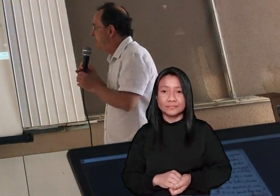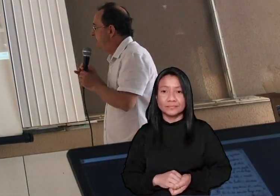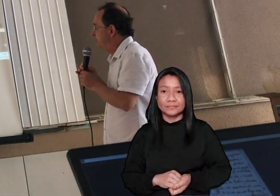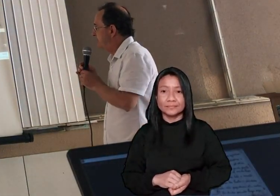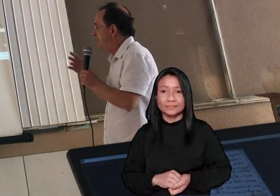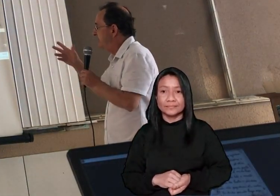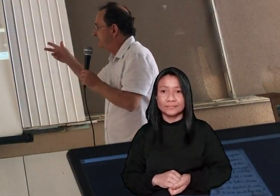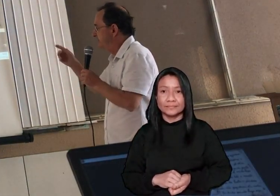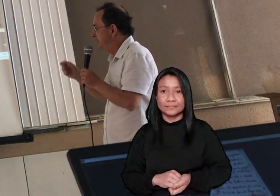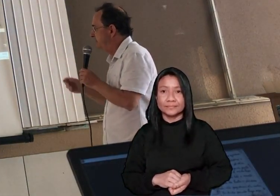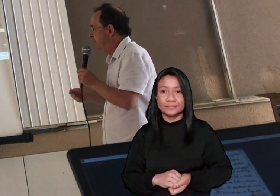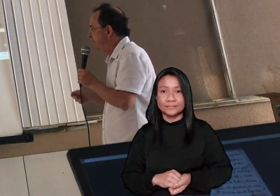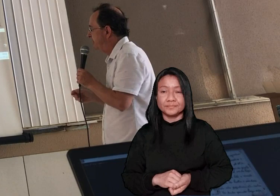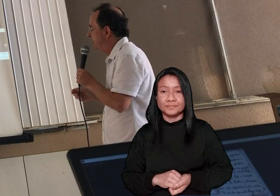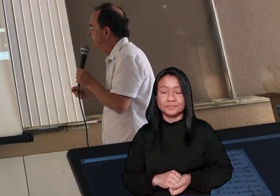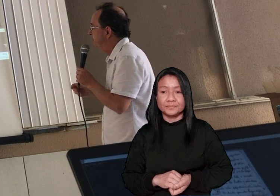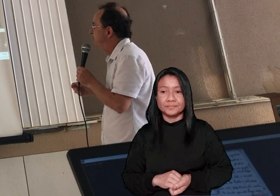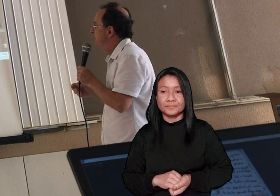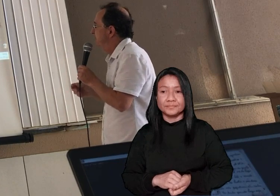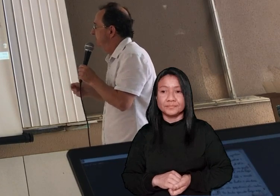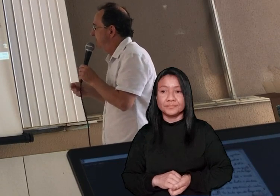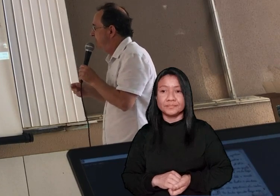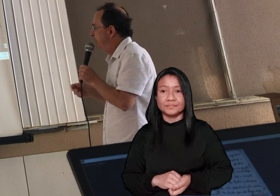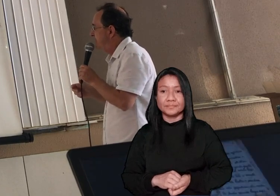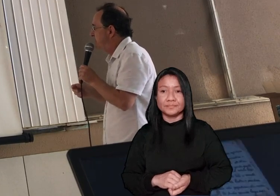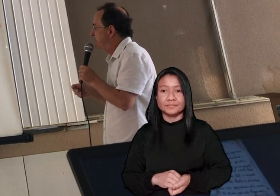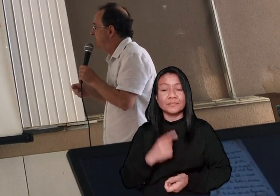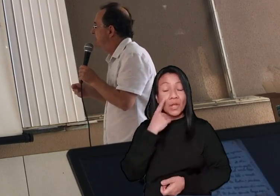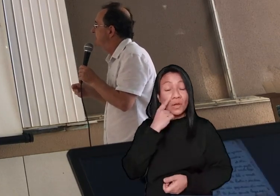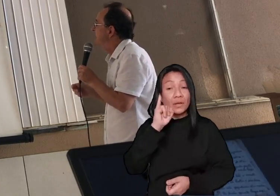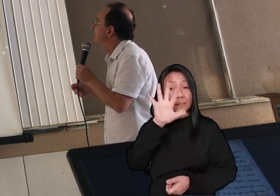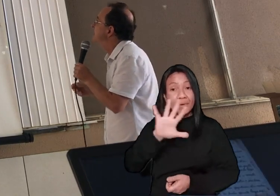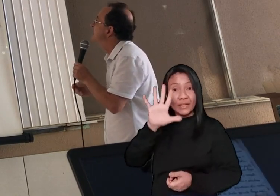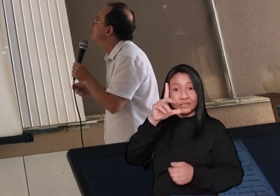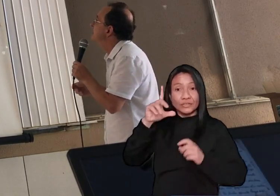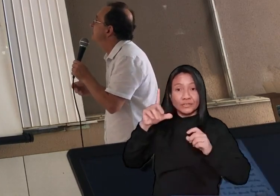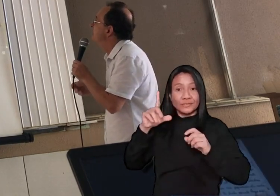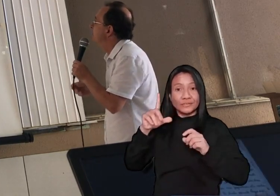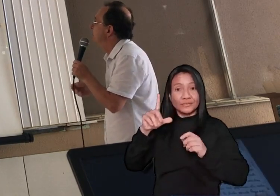Aqui é uma outra carta também que foi mandada para a família